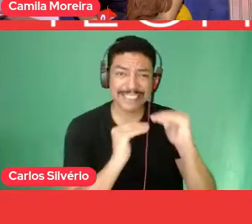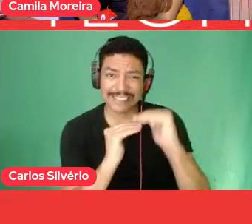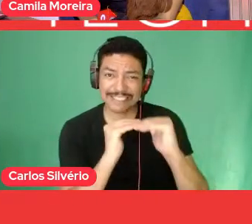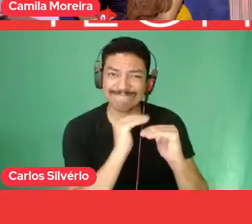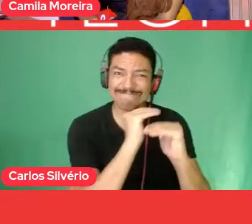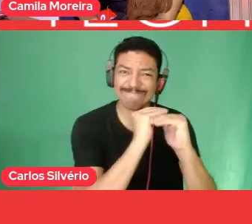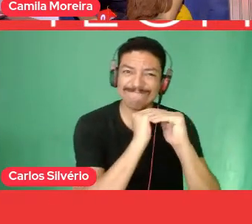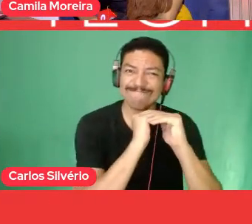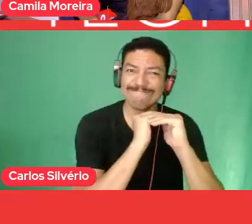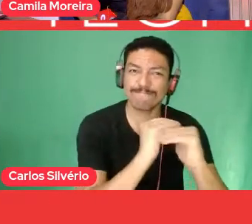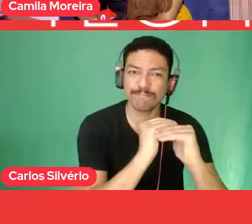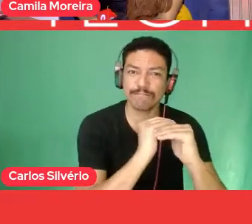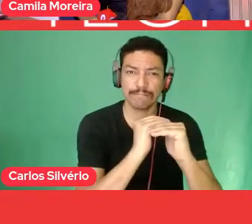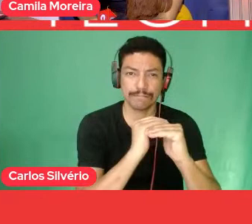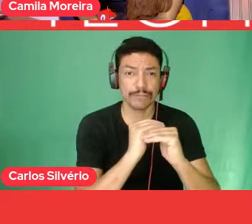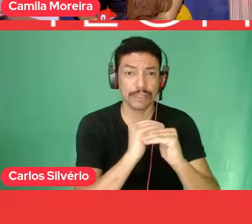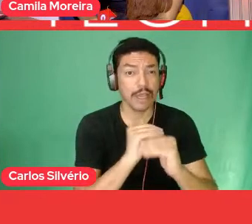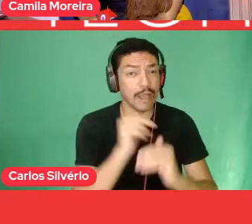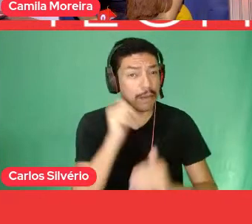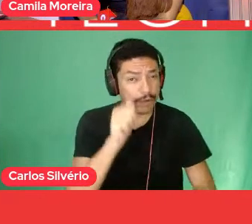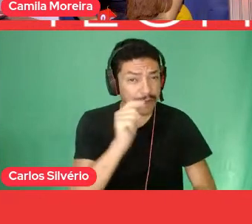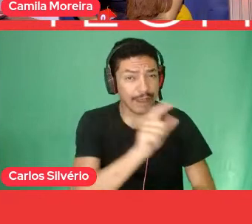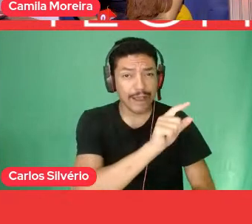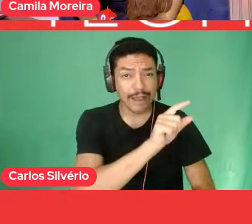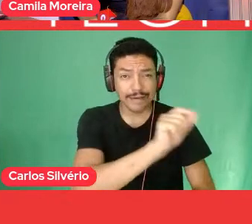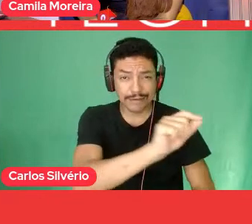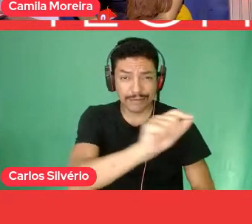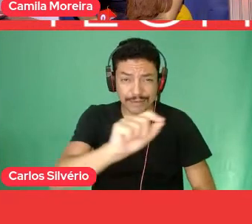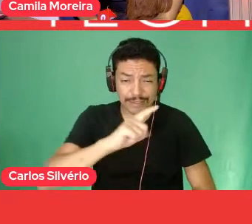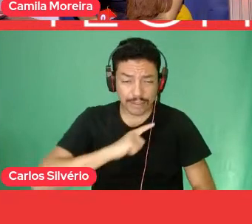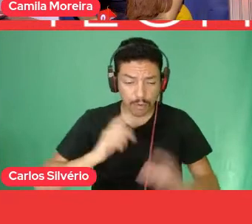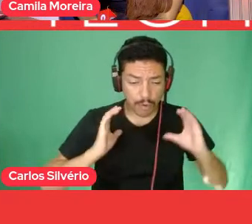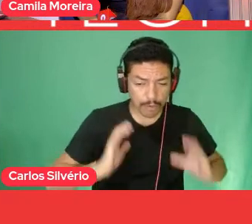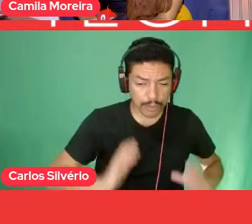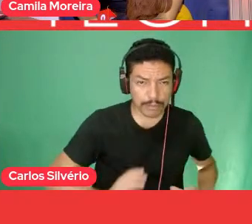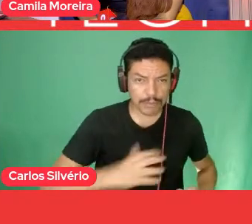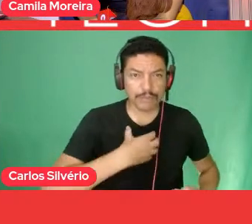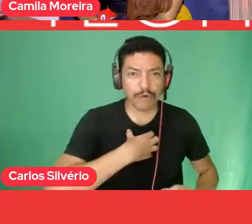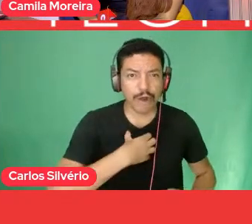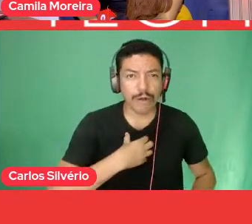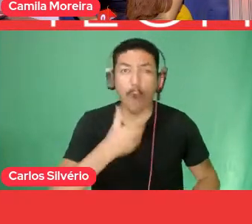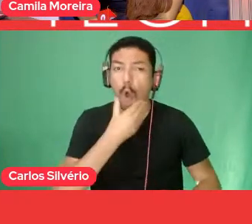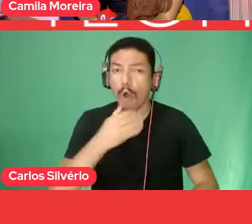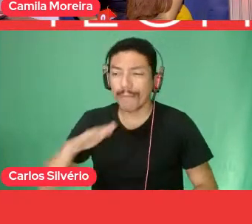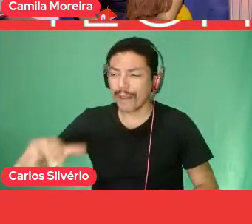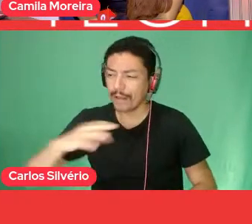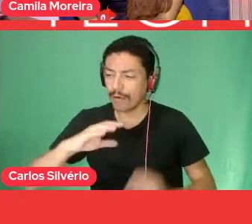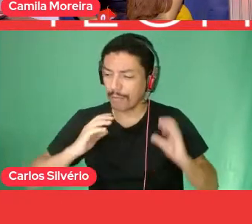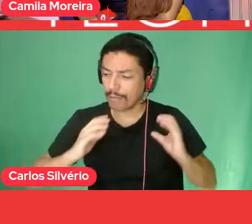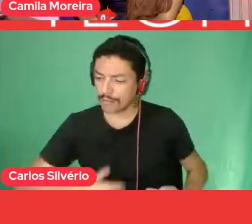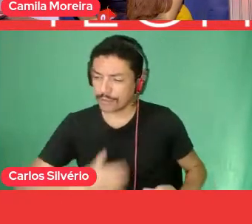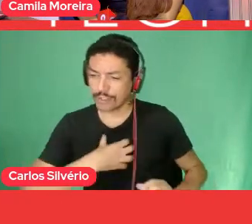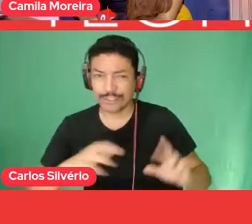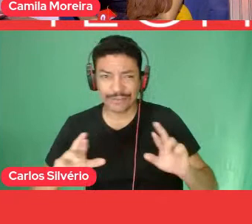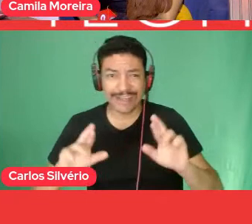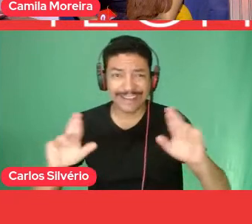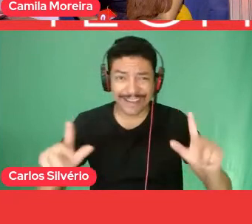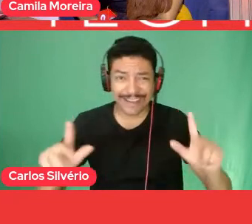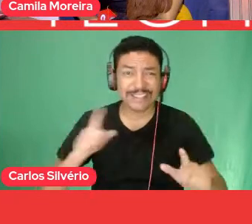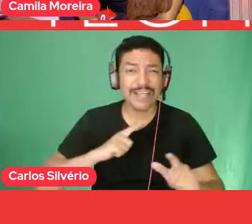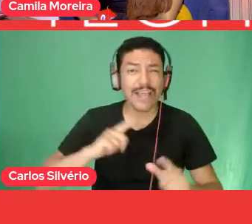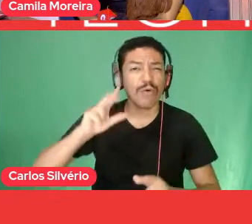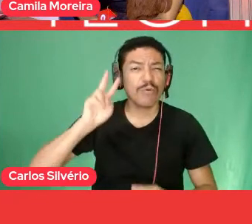comportam diferente de homens e têm histórias diferentes. E tem um ponto, né? Eu acho que eu posso me colocar aqui nesse papel de mulher, mãe,